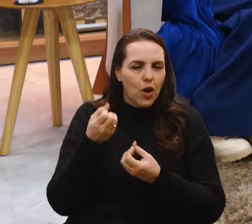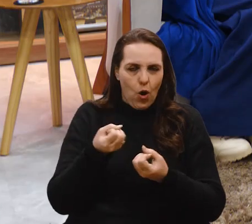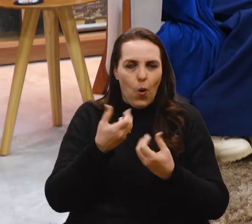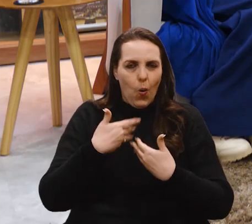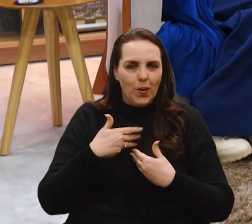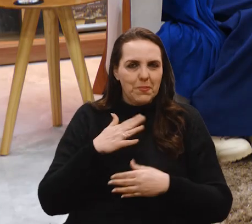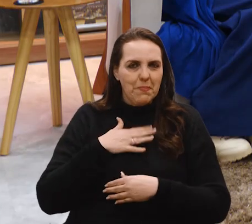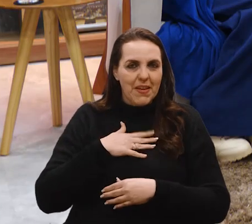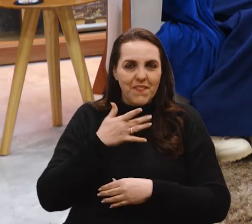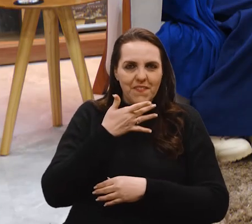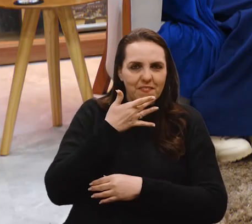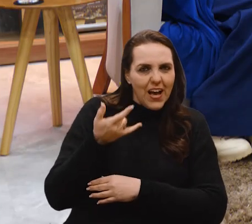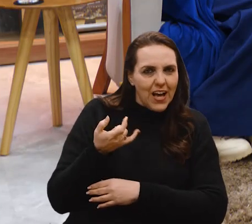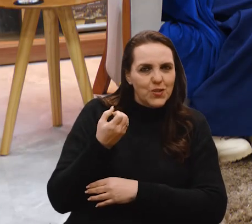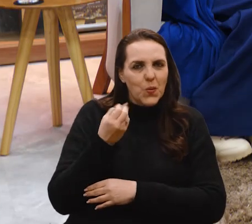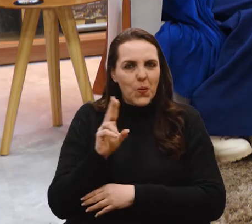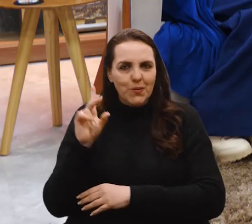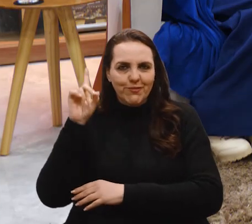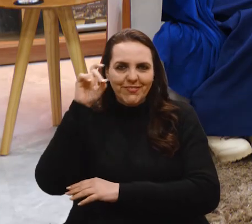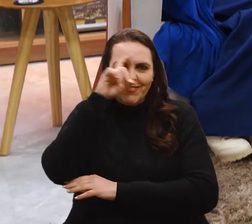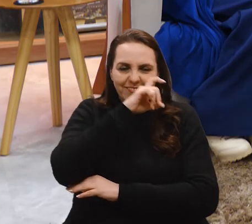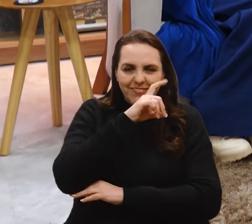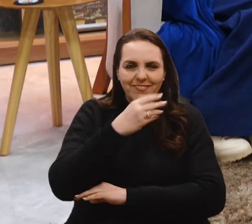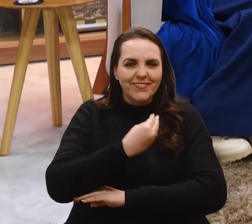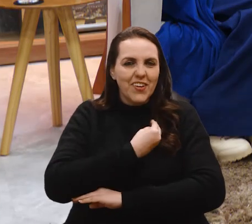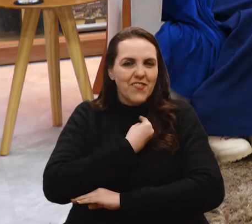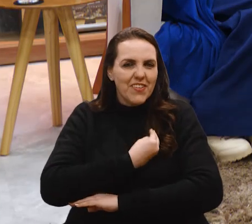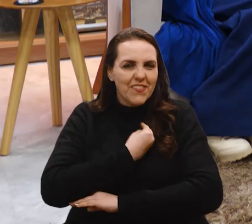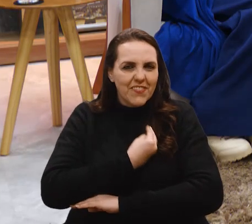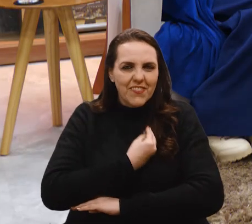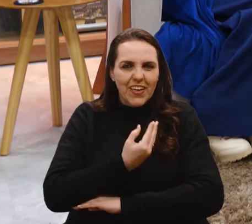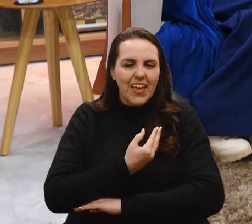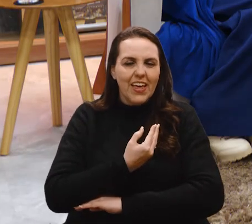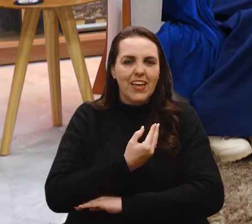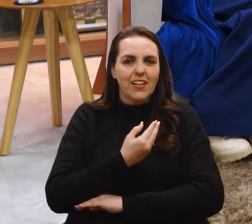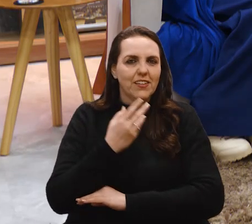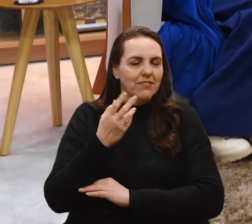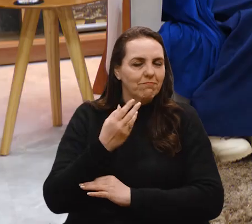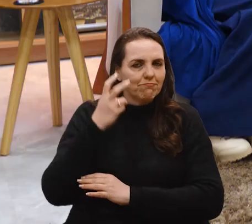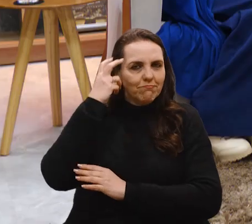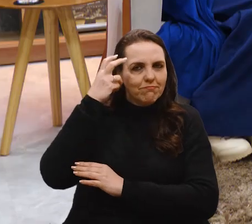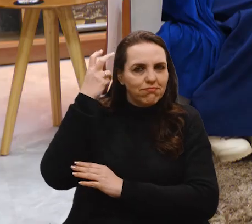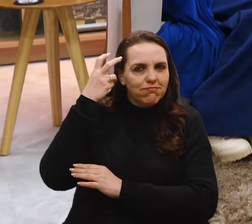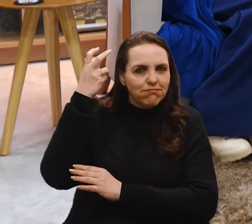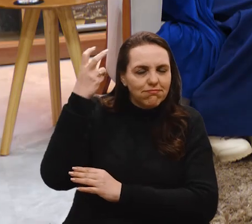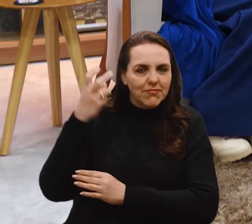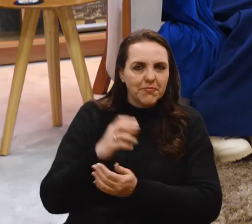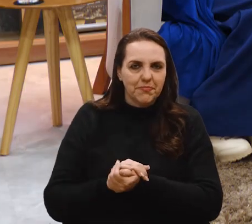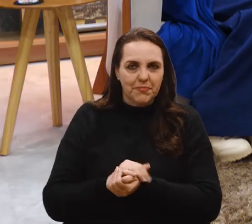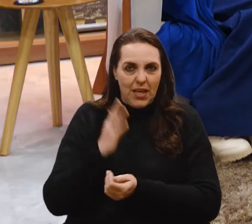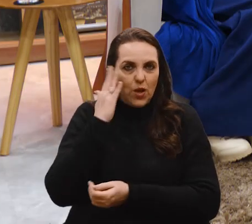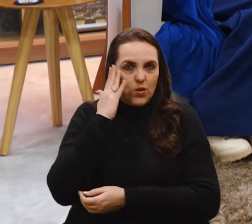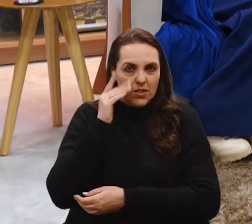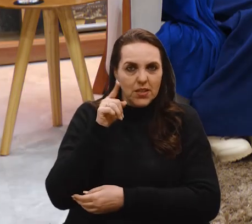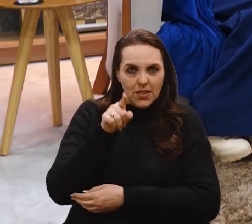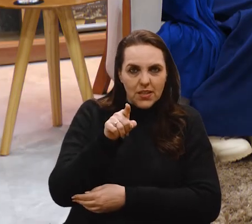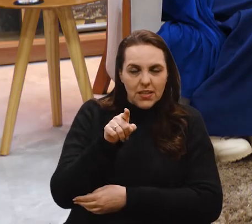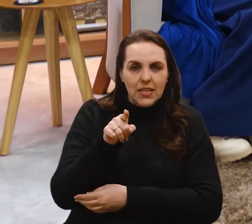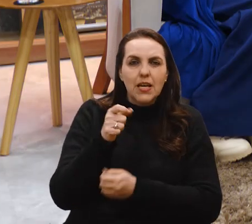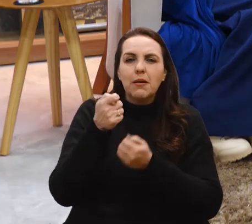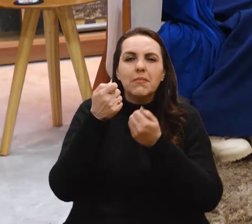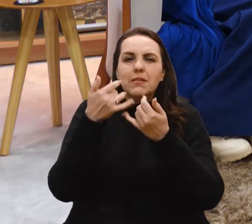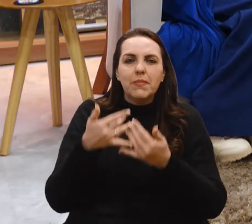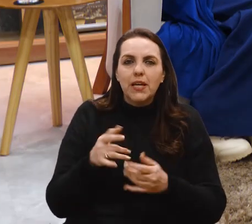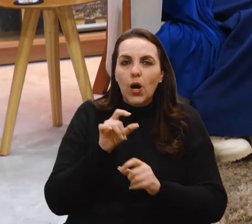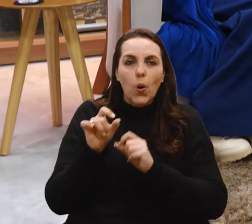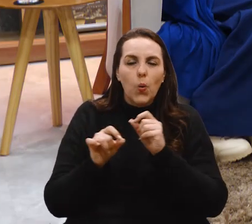é difícil, assim, viver essa vida de superdotado. Eu sei que você me fale em que